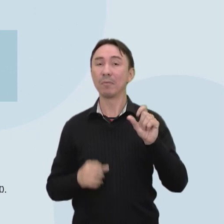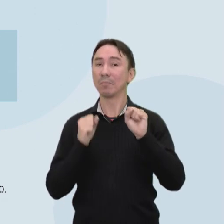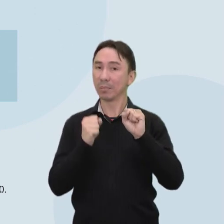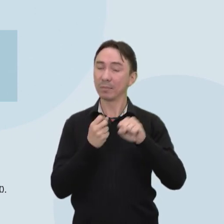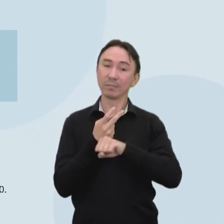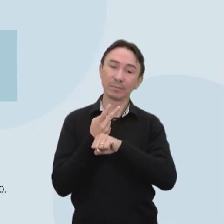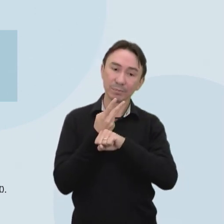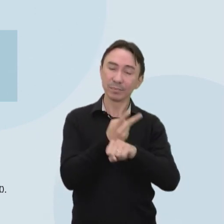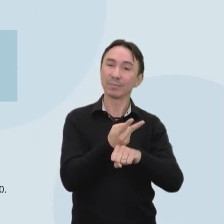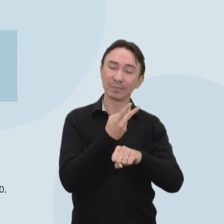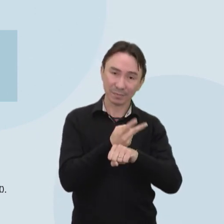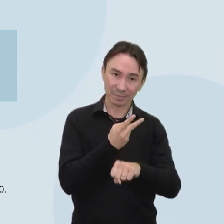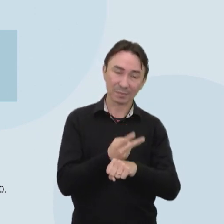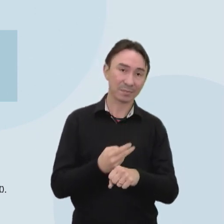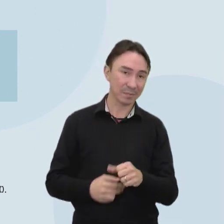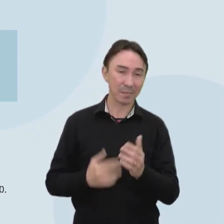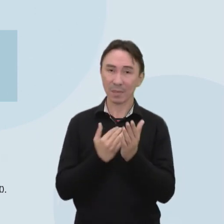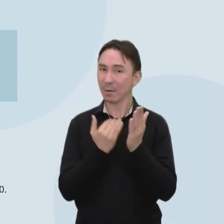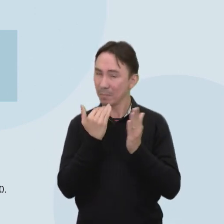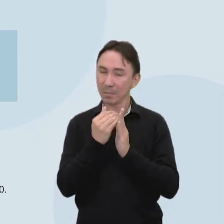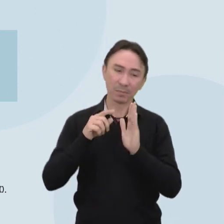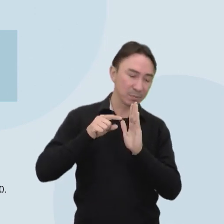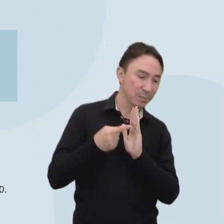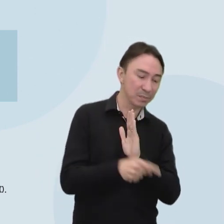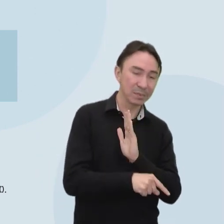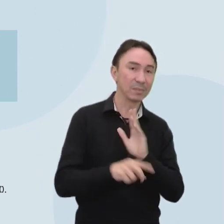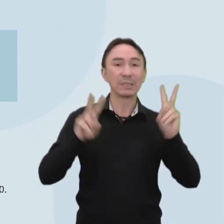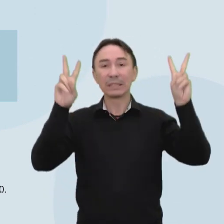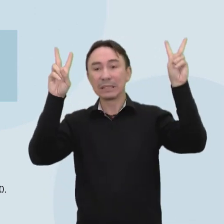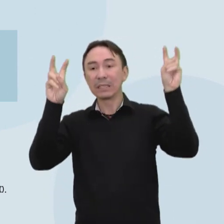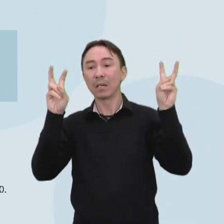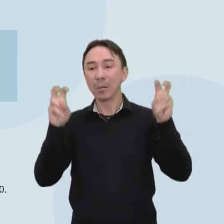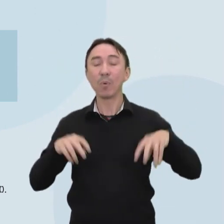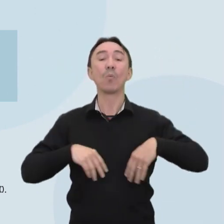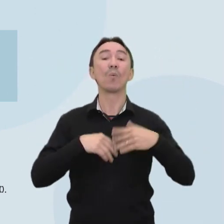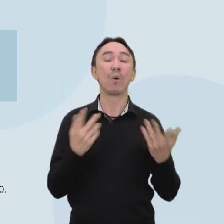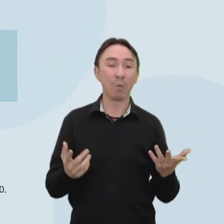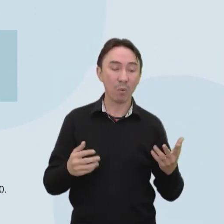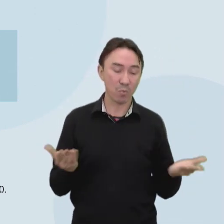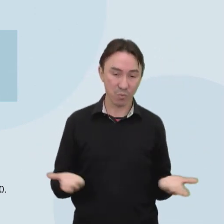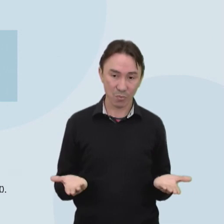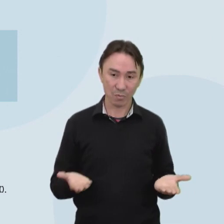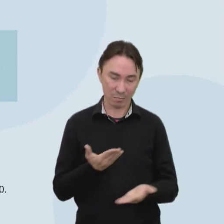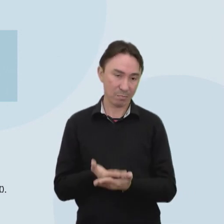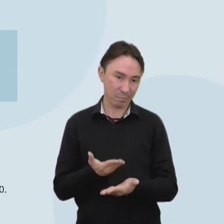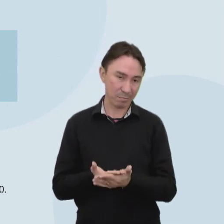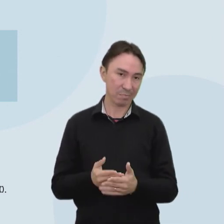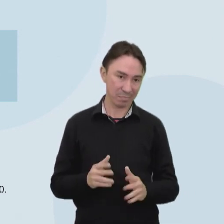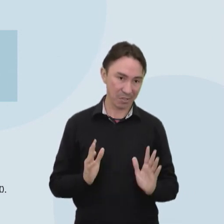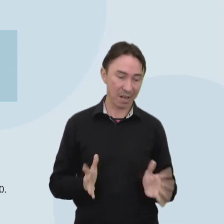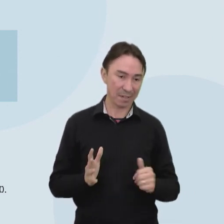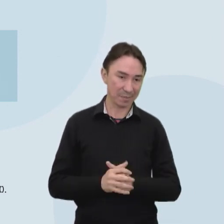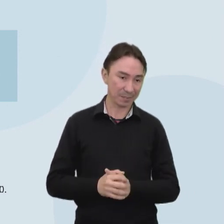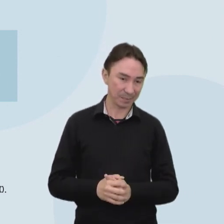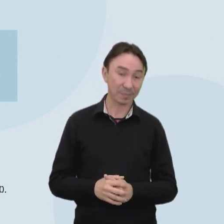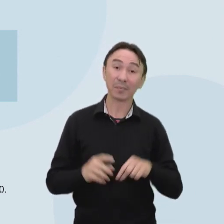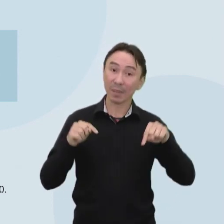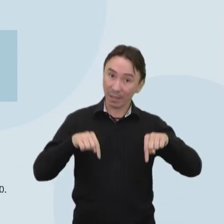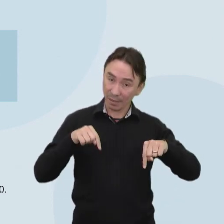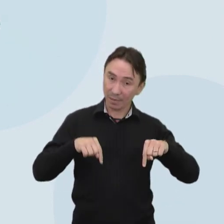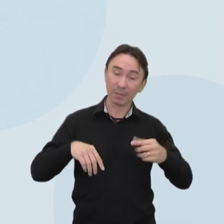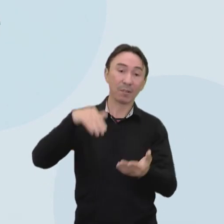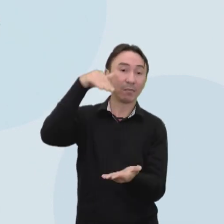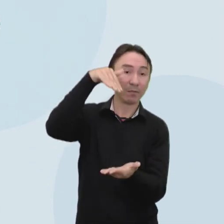poder ter ideia mais profunda aí sobre todos os temas que a gente tratou durante a aula. Estamos chegando no final, gente, vamos ver